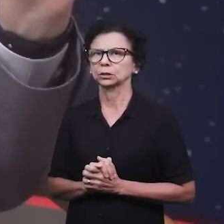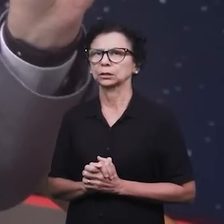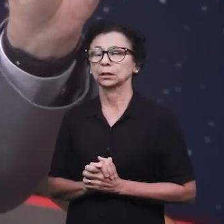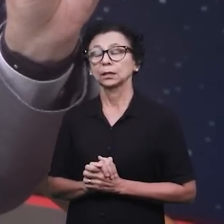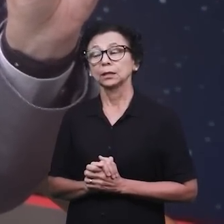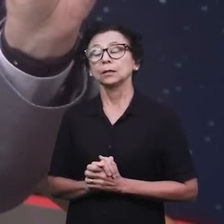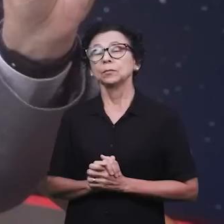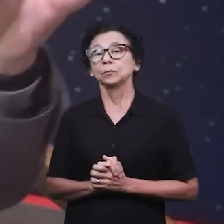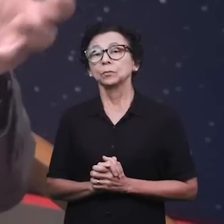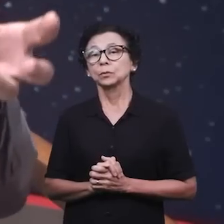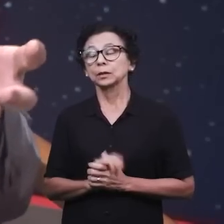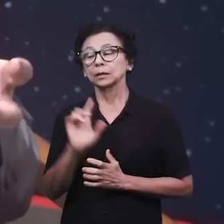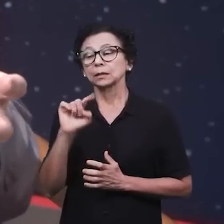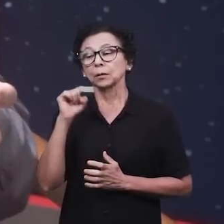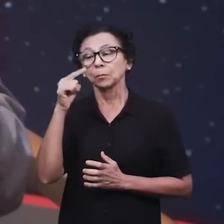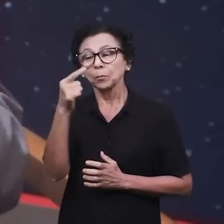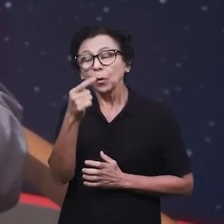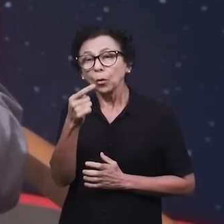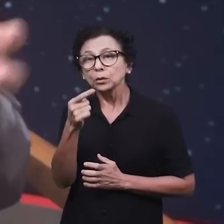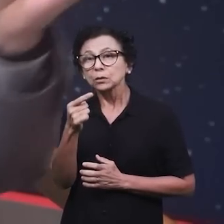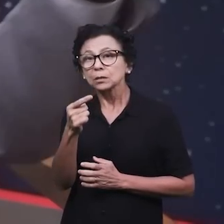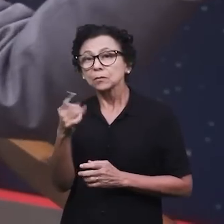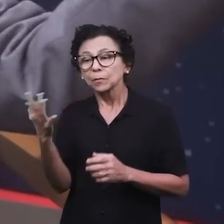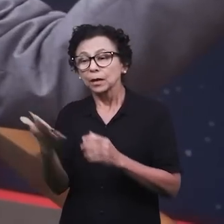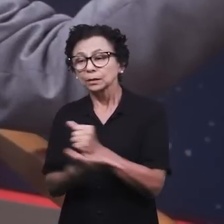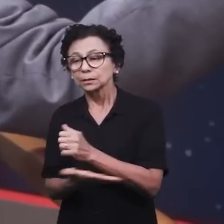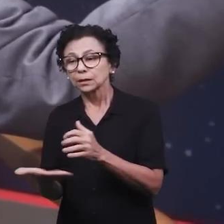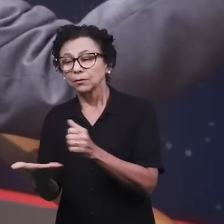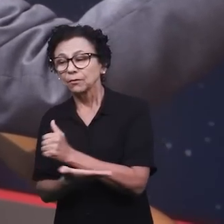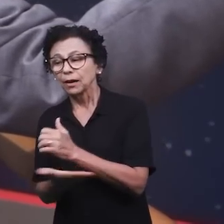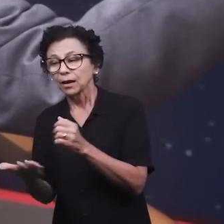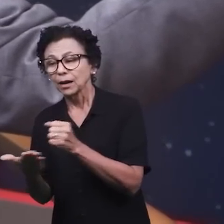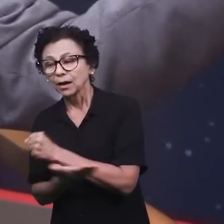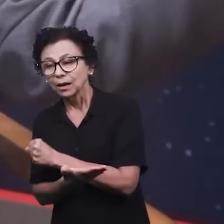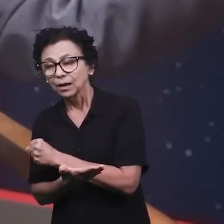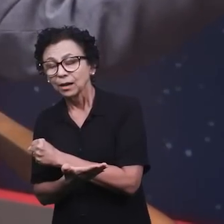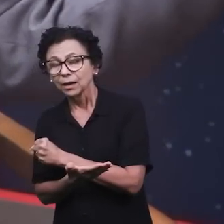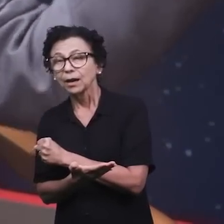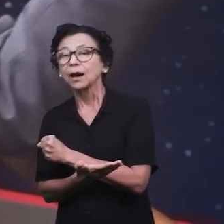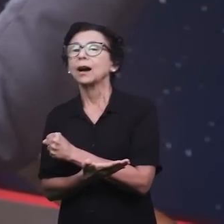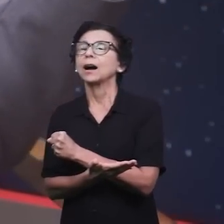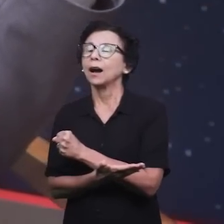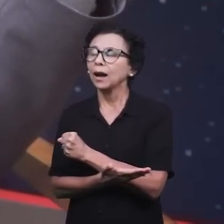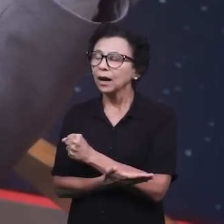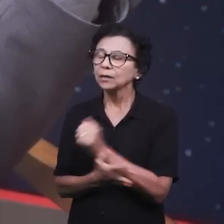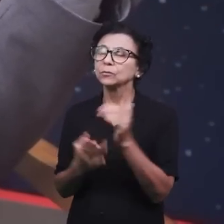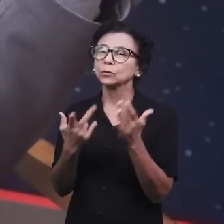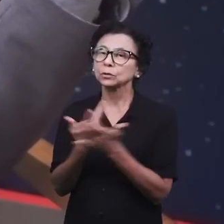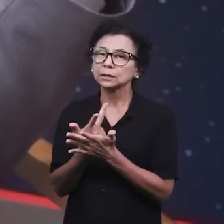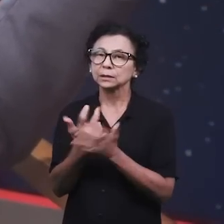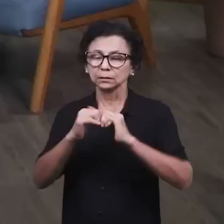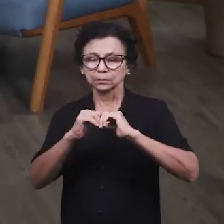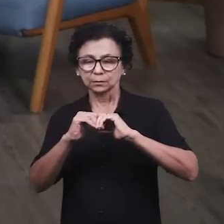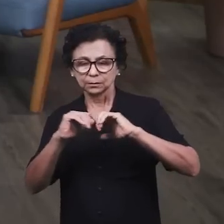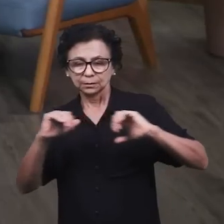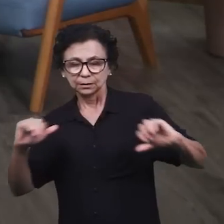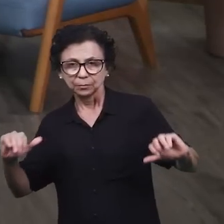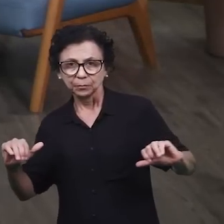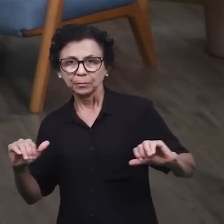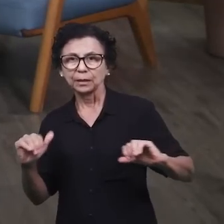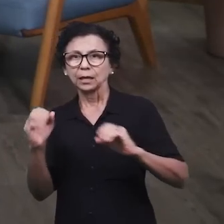joio. E o Senhor daquela terra, da plantação, diz, não, vamos aguardar. E aí chega esse